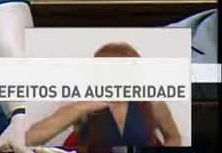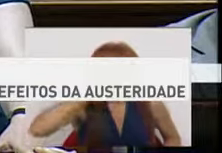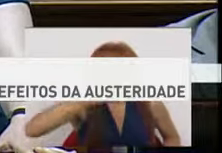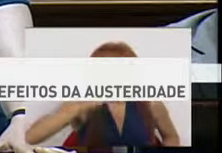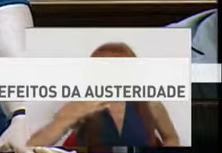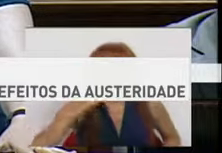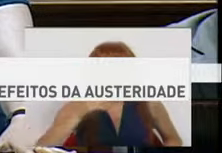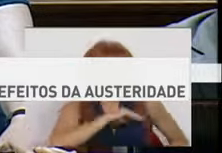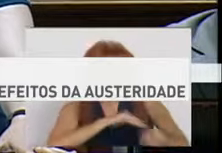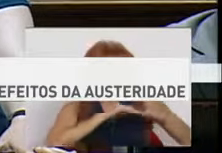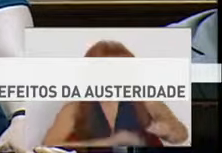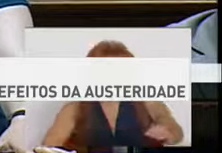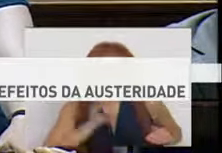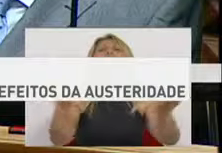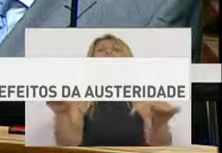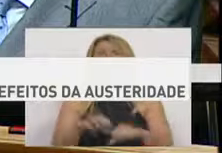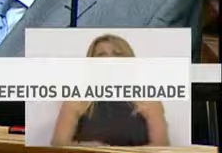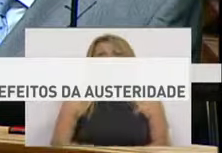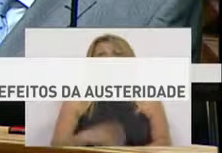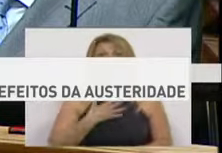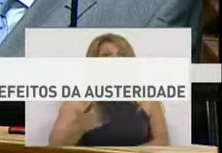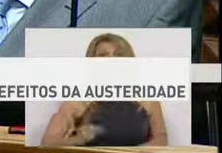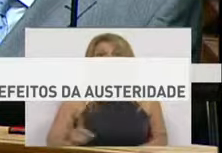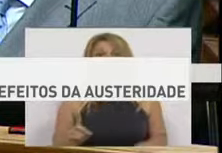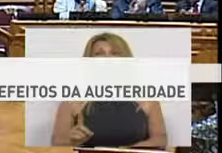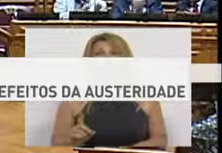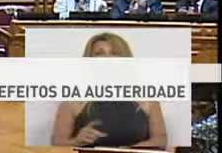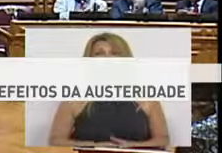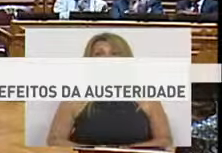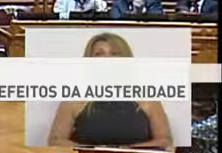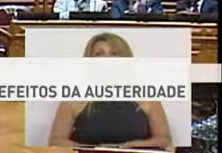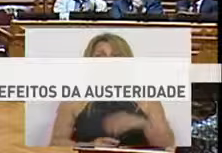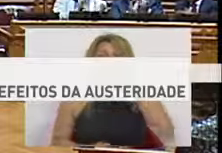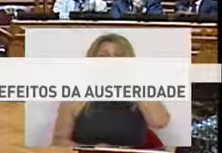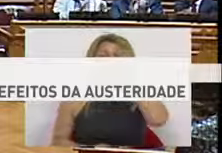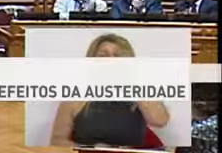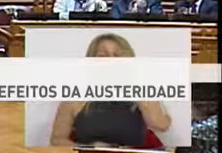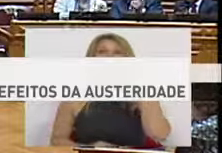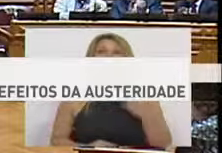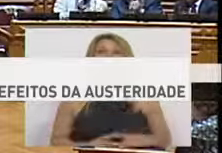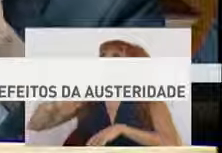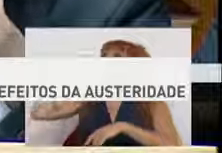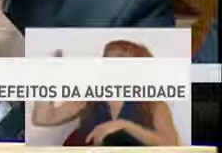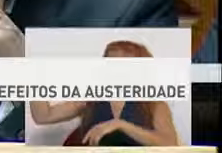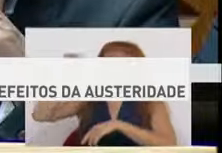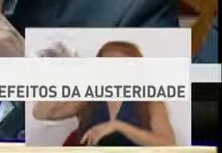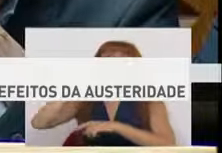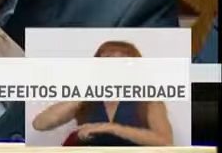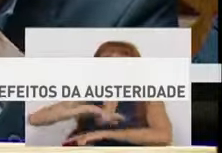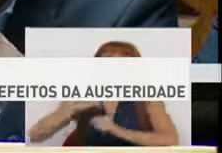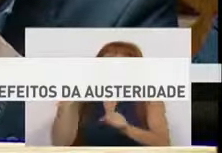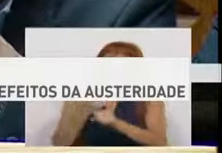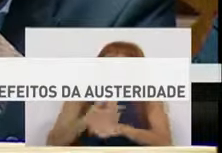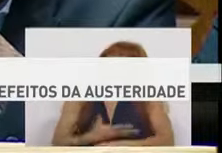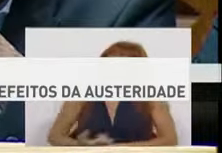as pessoas com mais baixos rendimentos. A privatização da TAP também exaltou os ânimos no Parlamento, com os partidos a